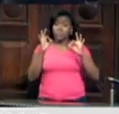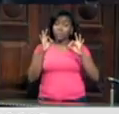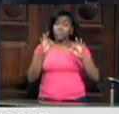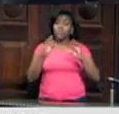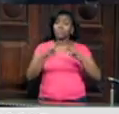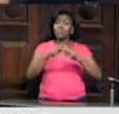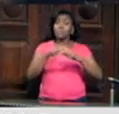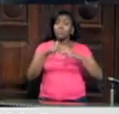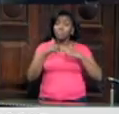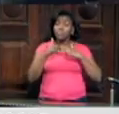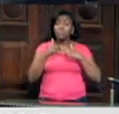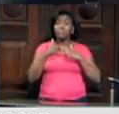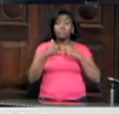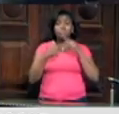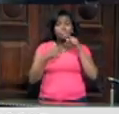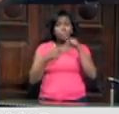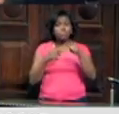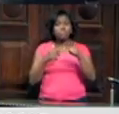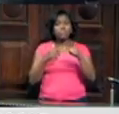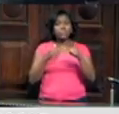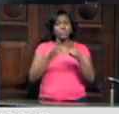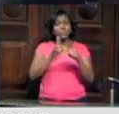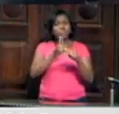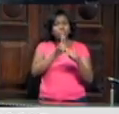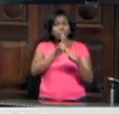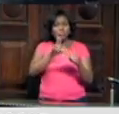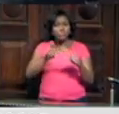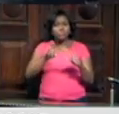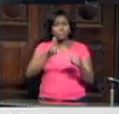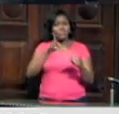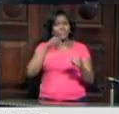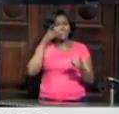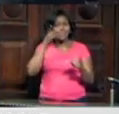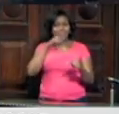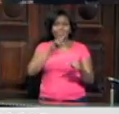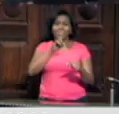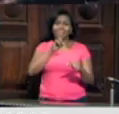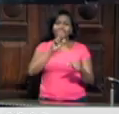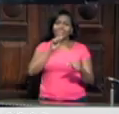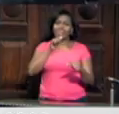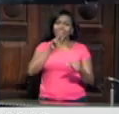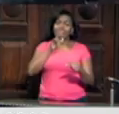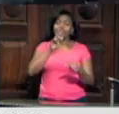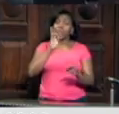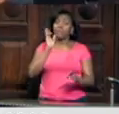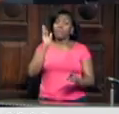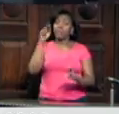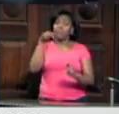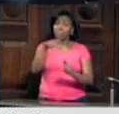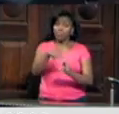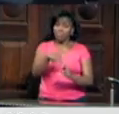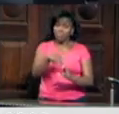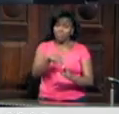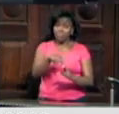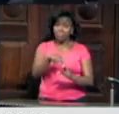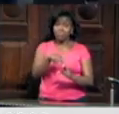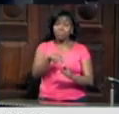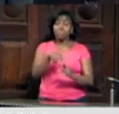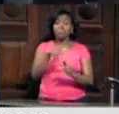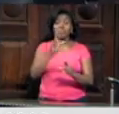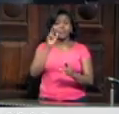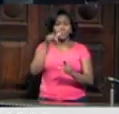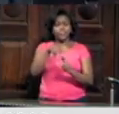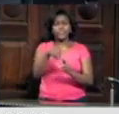pela própria excelência do nome do deputado. O deputado Zaqueu é uma referência, eu já votei inclusive nele, ele não